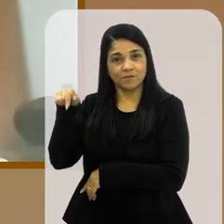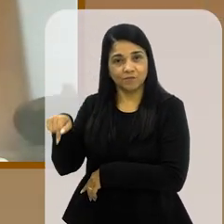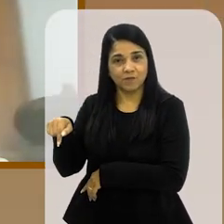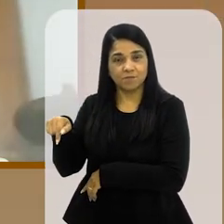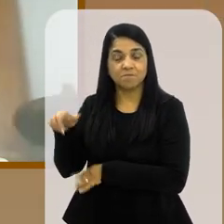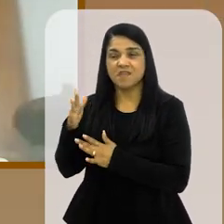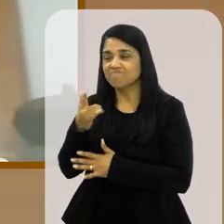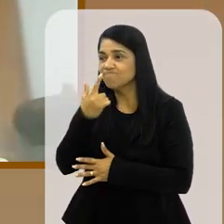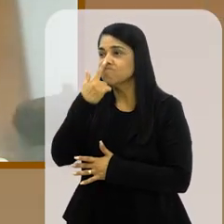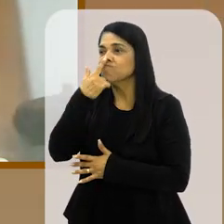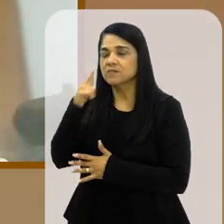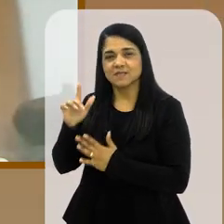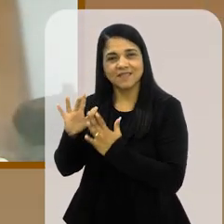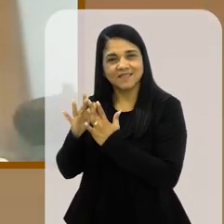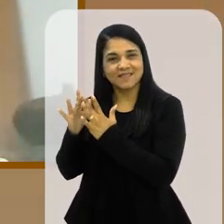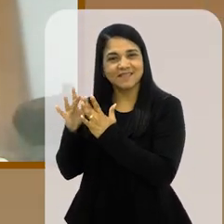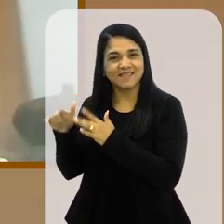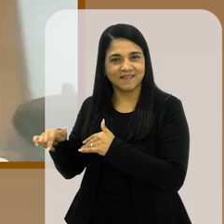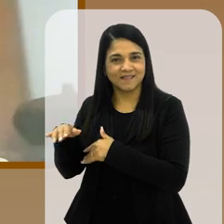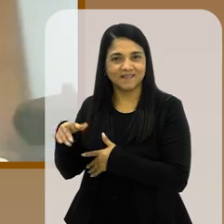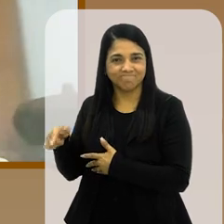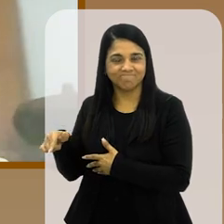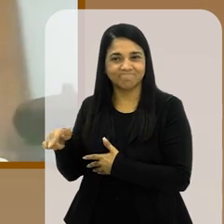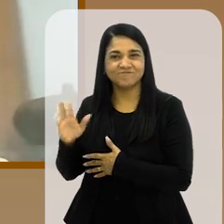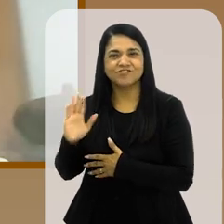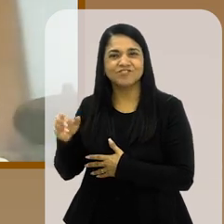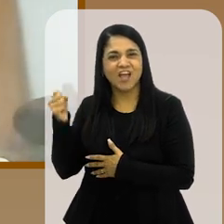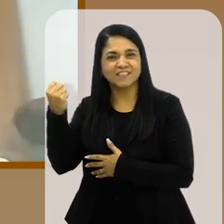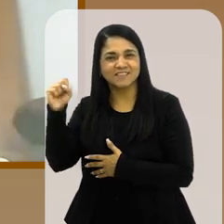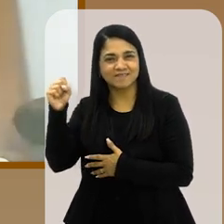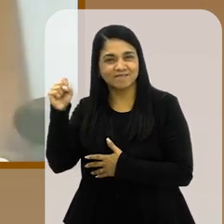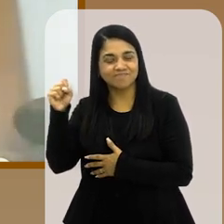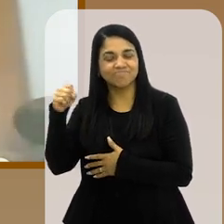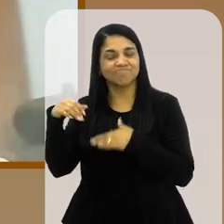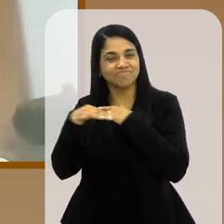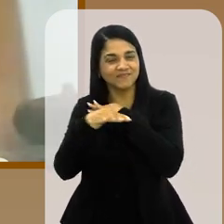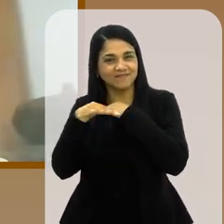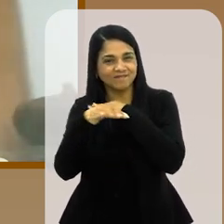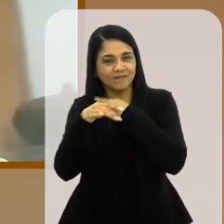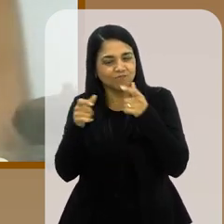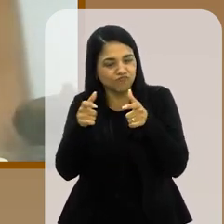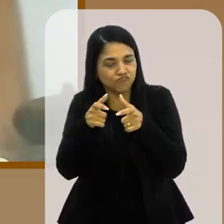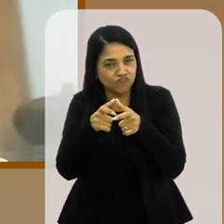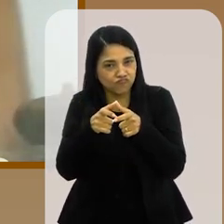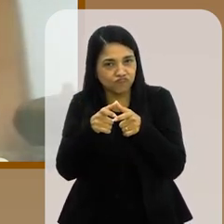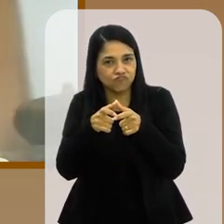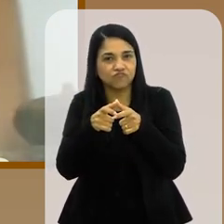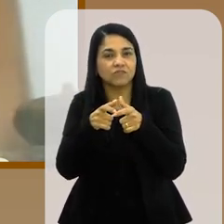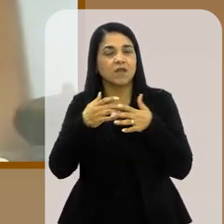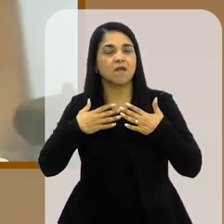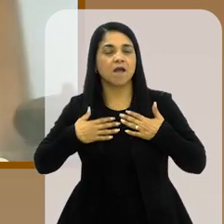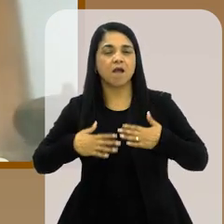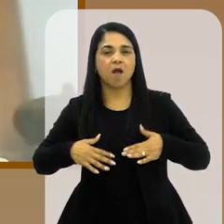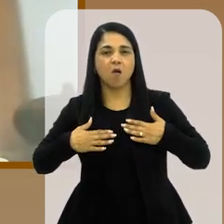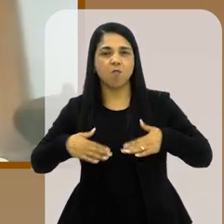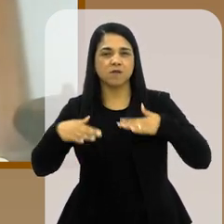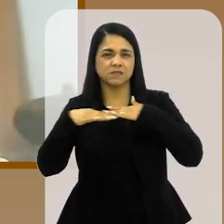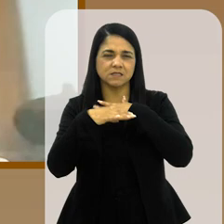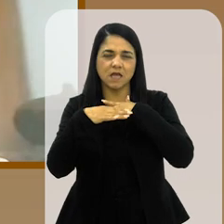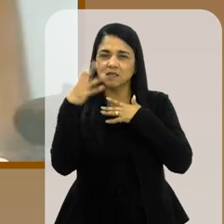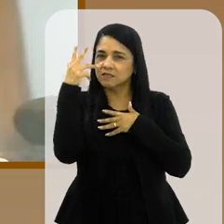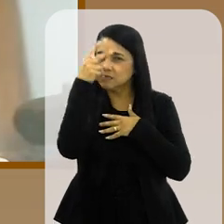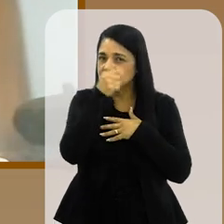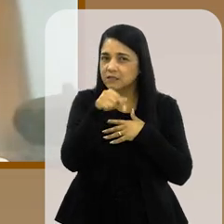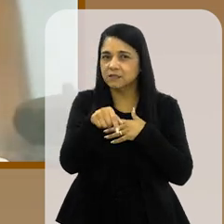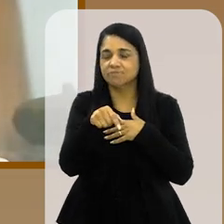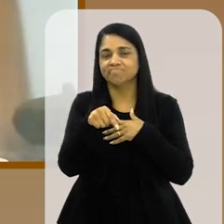minha intimidade com Saquarema, porque Saquarema ainda é uma cidade pequenininha, é muito calma, é